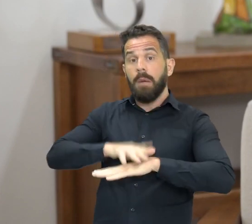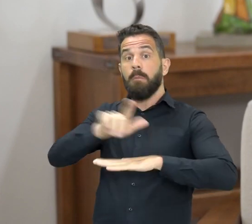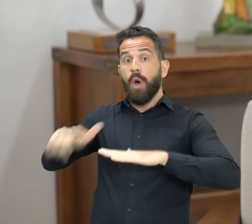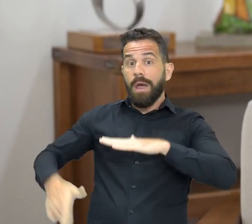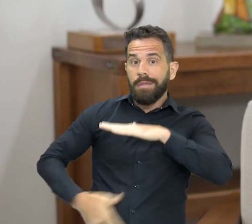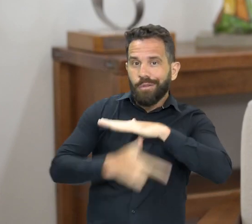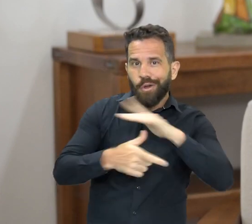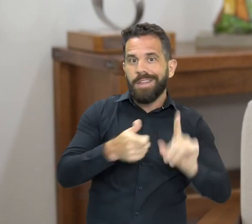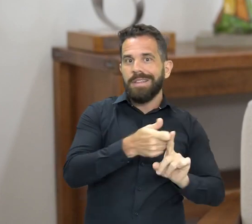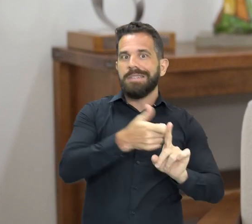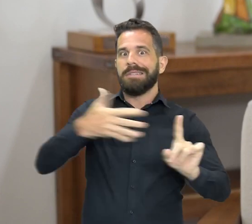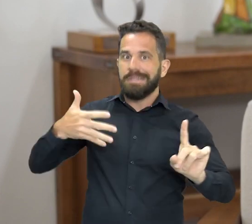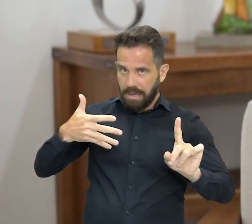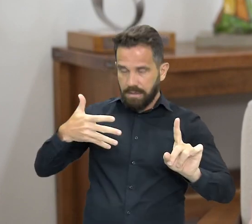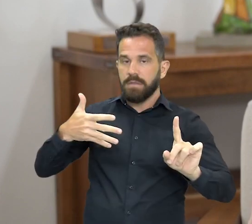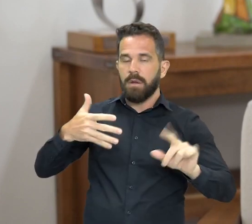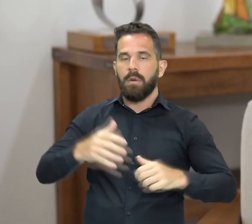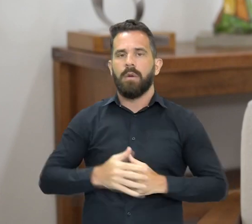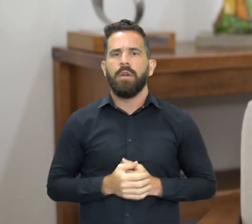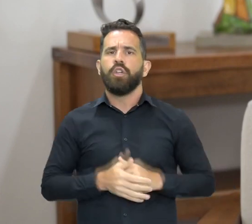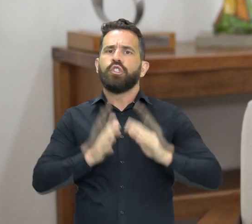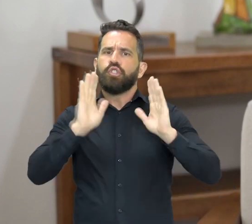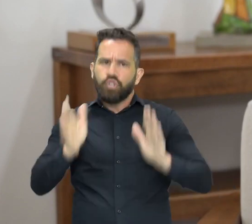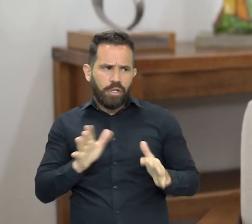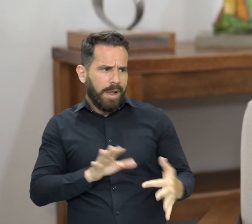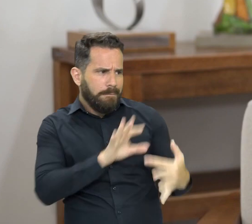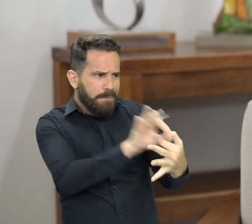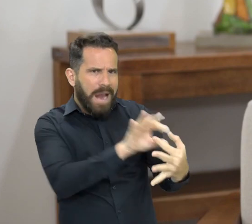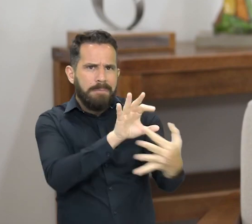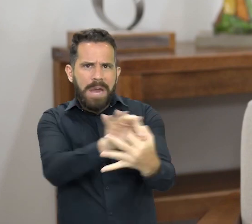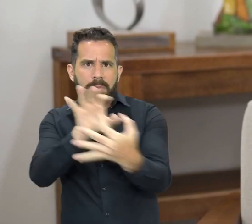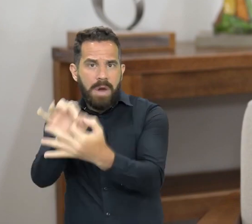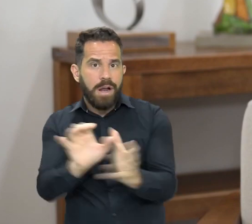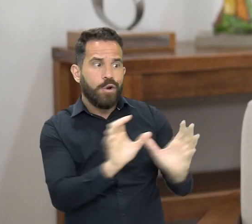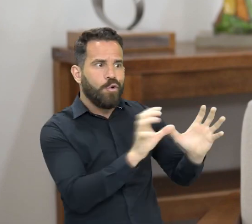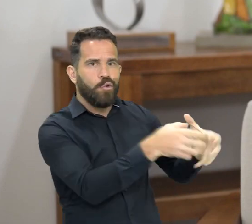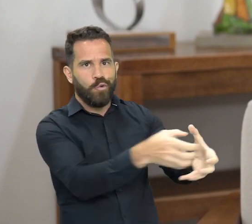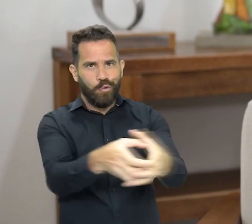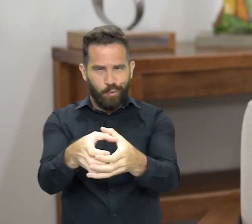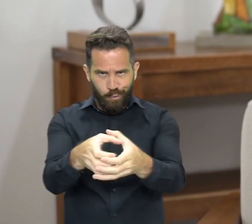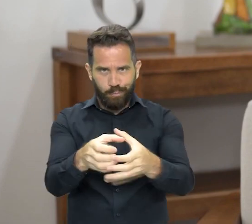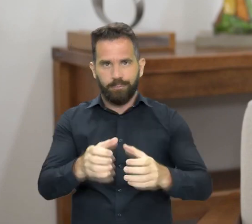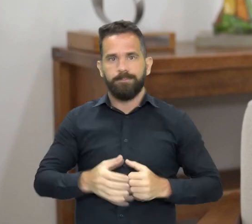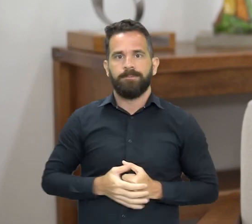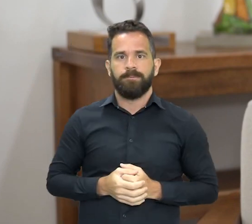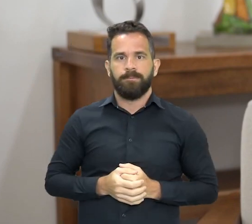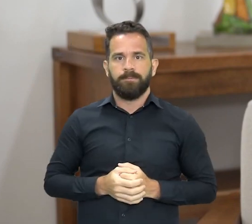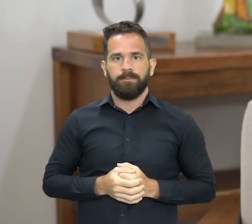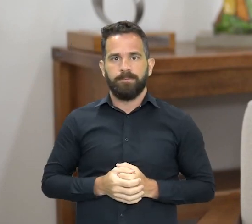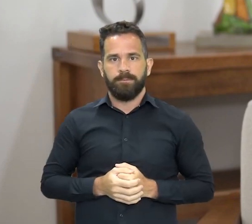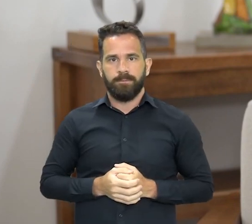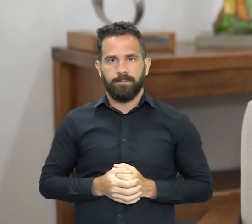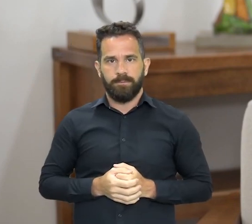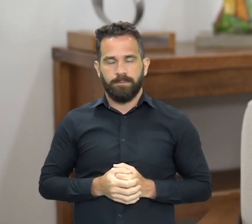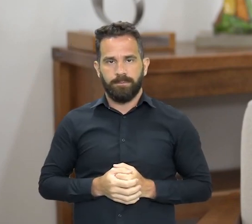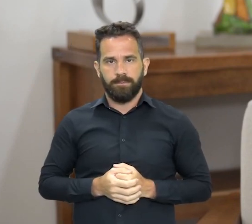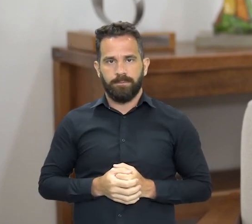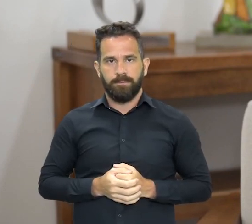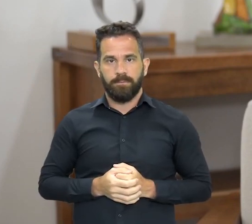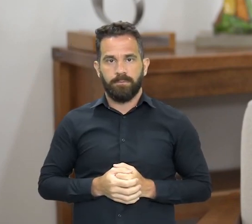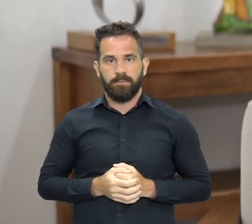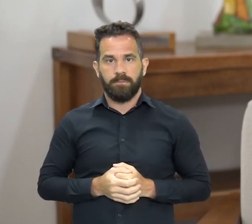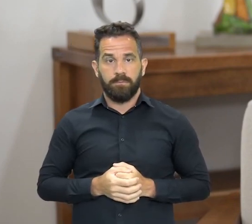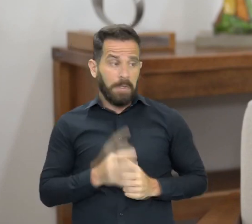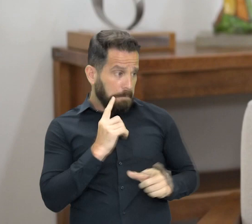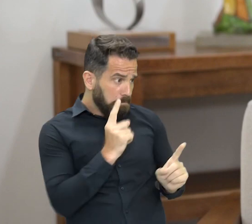Extensão, com aquelas pessoas que tinham já ações junto às comunidades em situação de vulnerabilidade. Então,